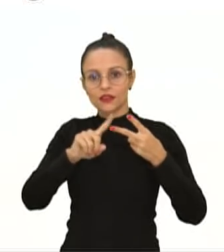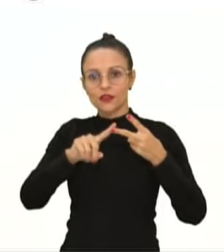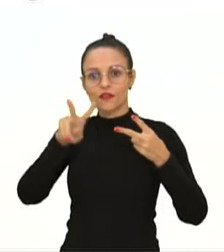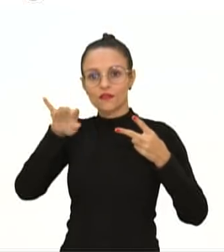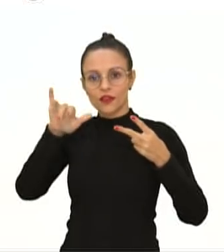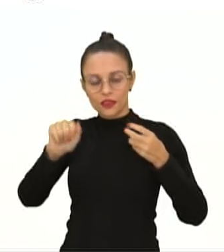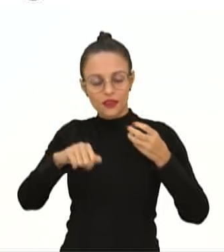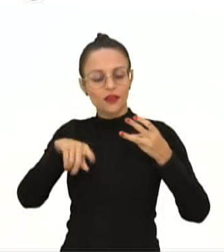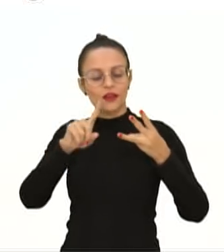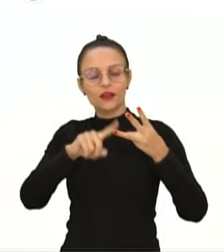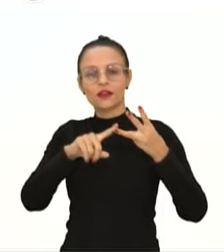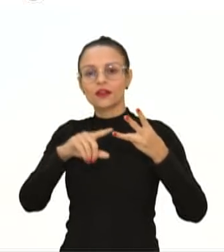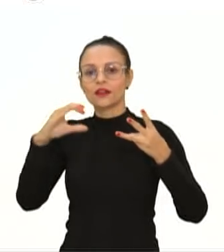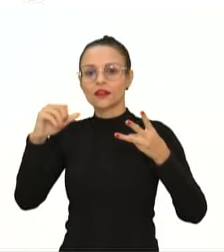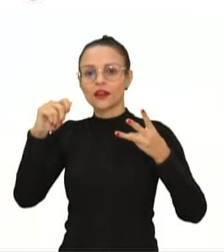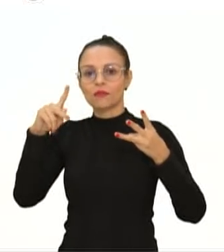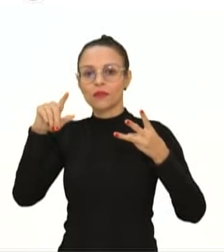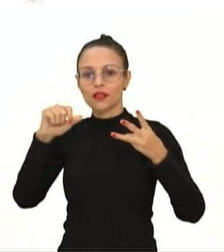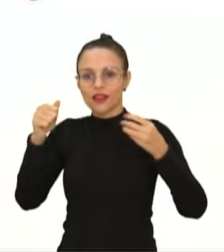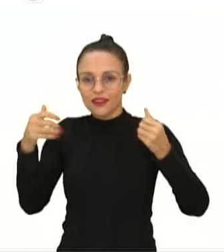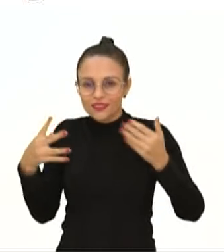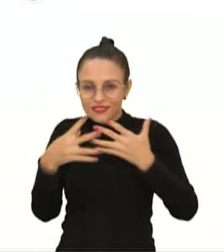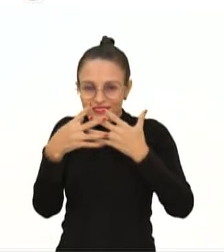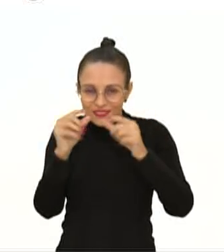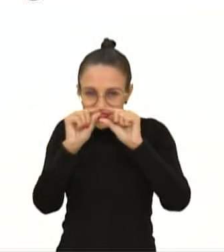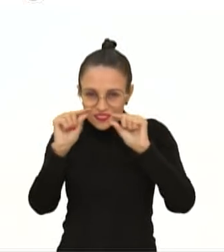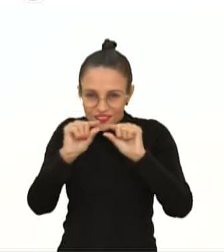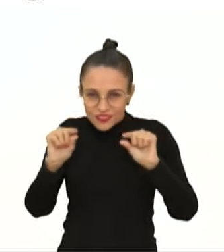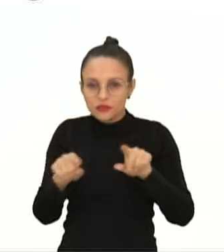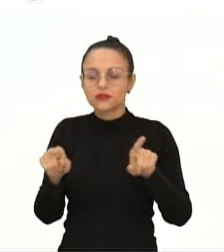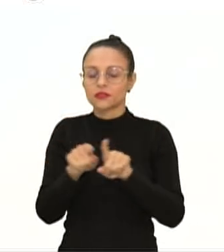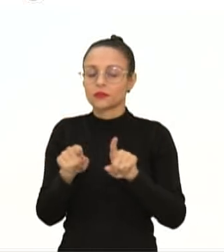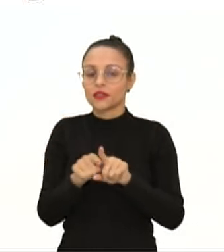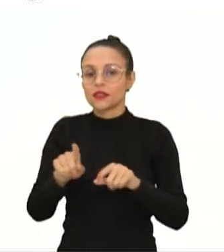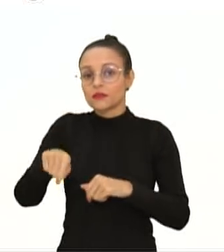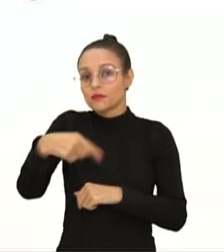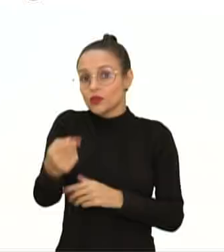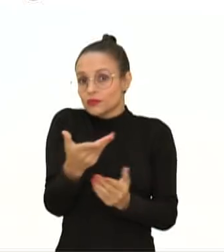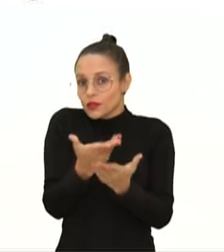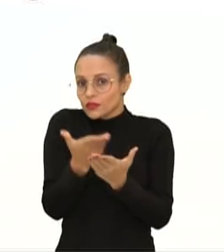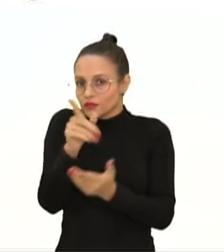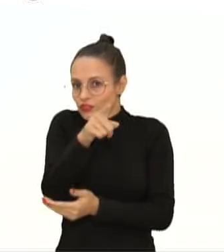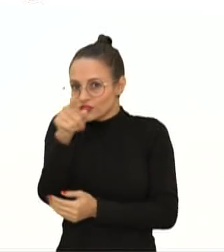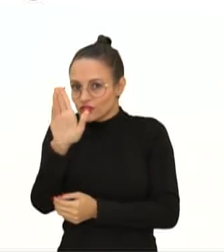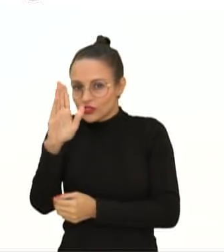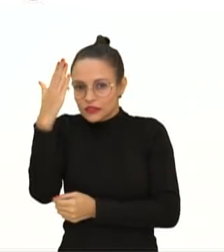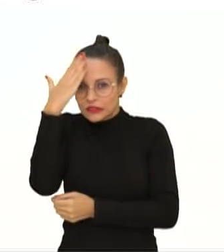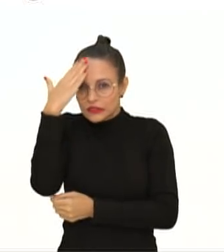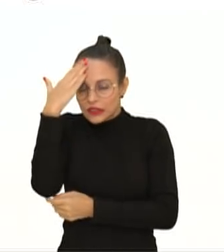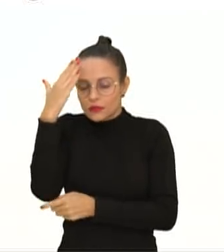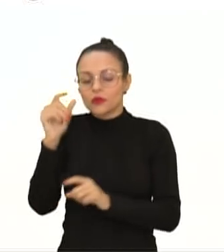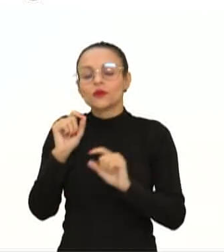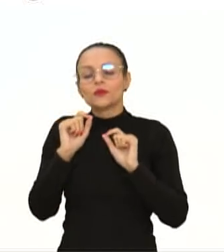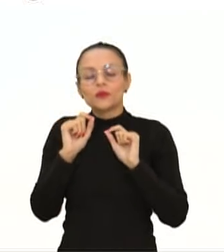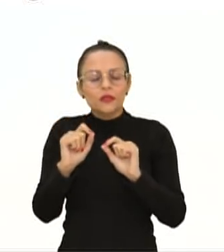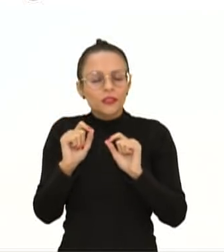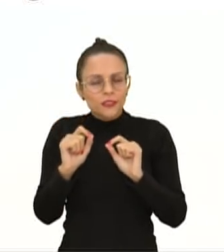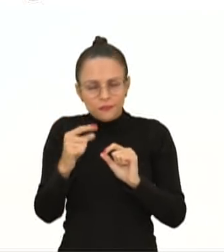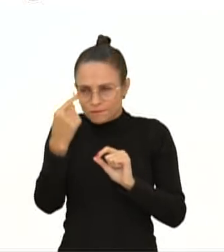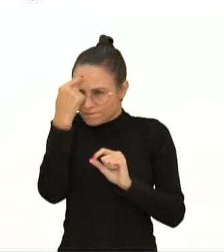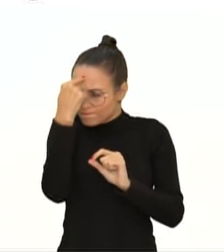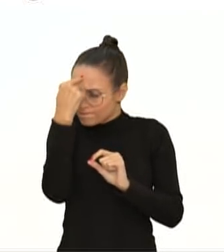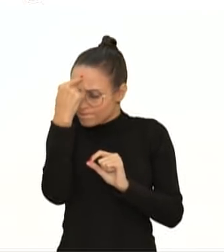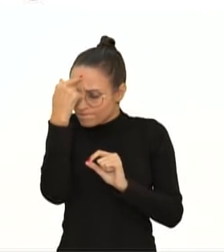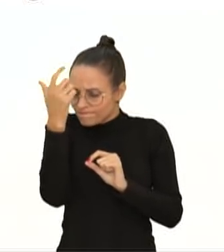veias e os capilares. E nós agora sabemos, para as próximas aulas tem que estar bem forte isso aí na cabeça,